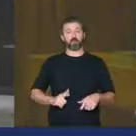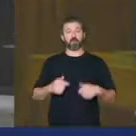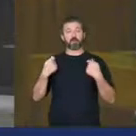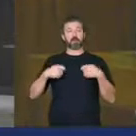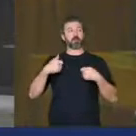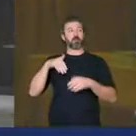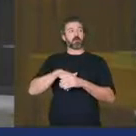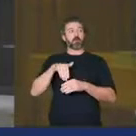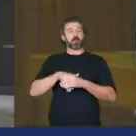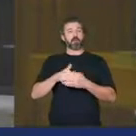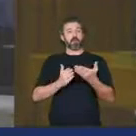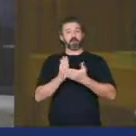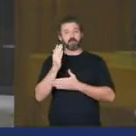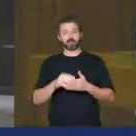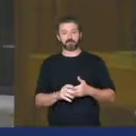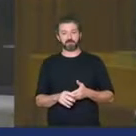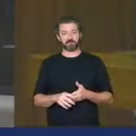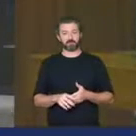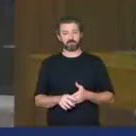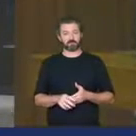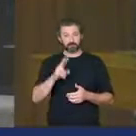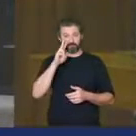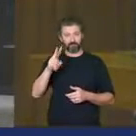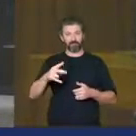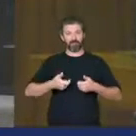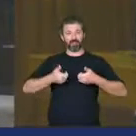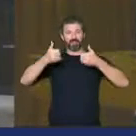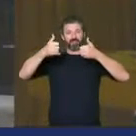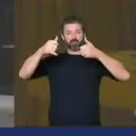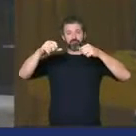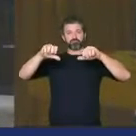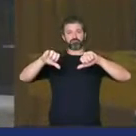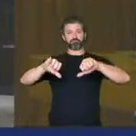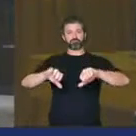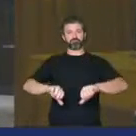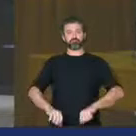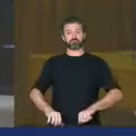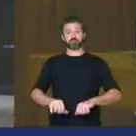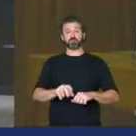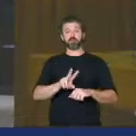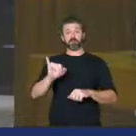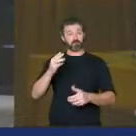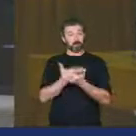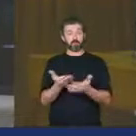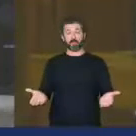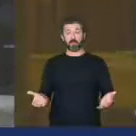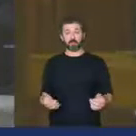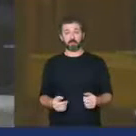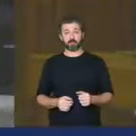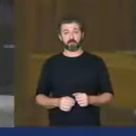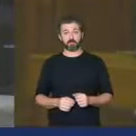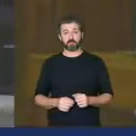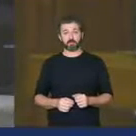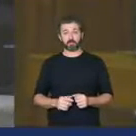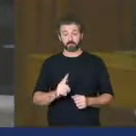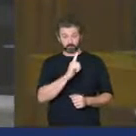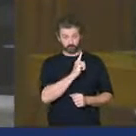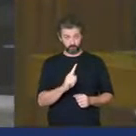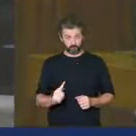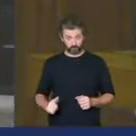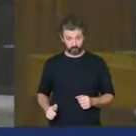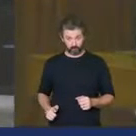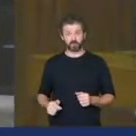votos e está vendo o seu prestígio decair e que vai para a derrota. O governo,